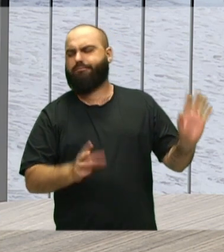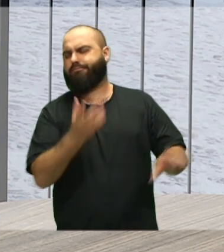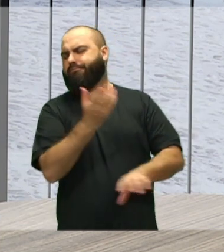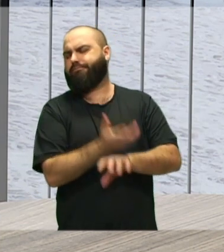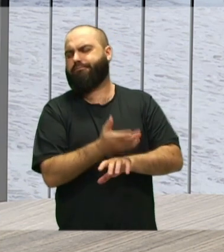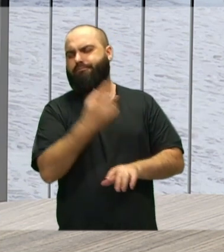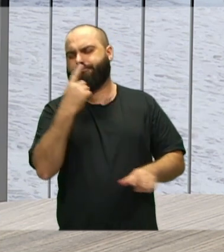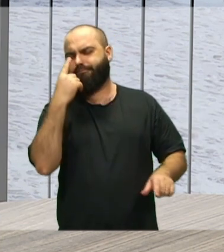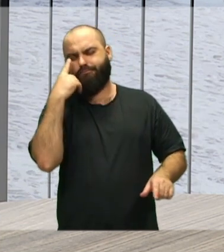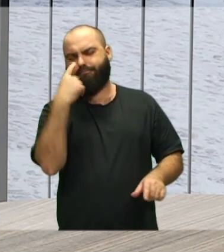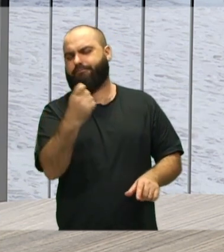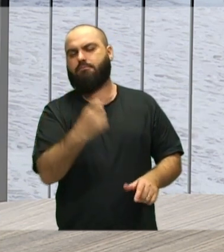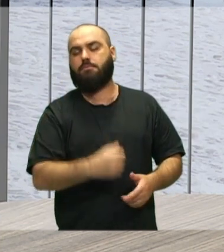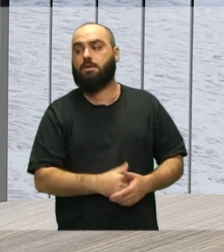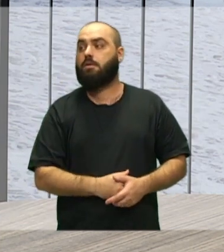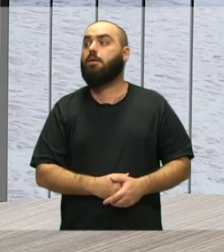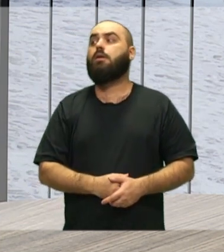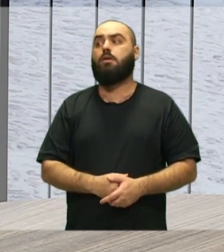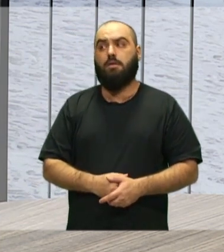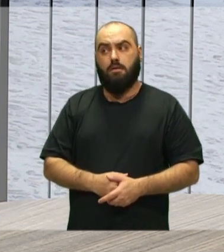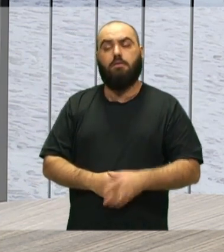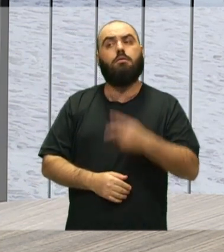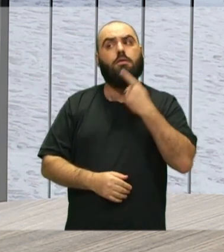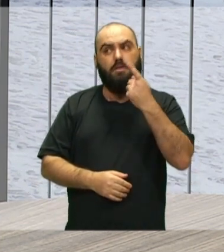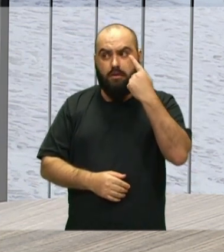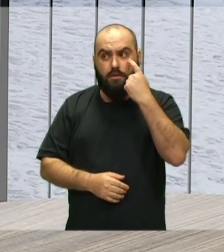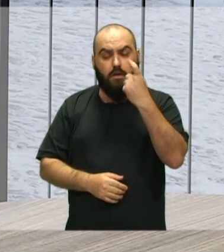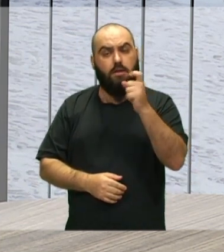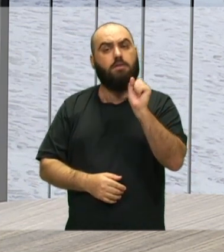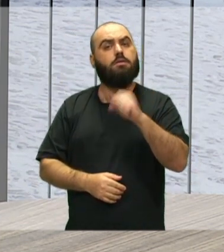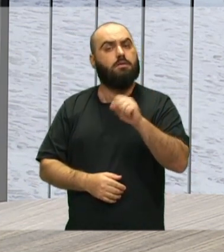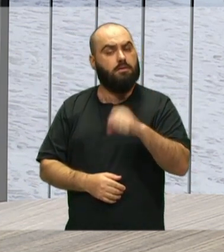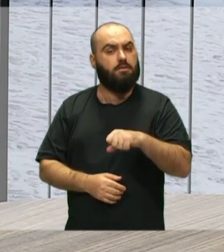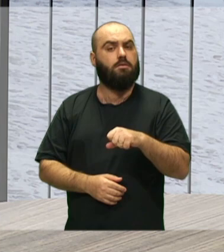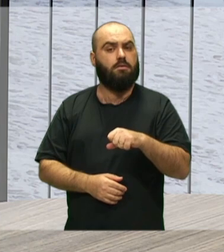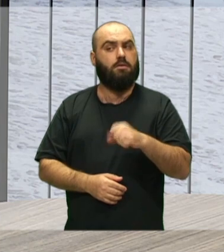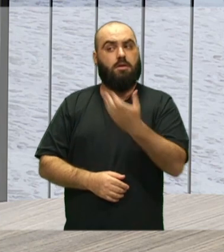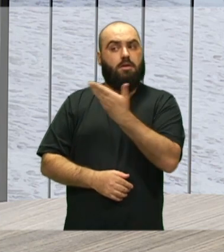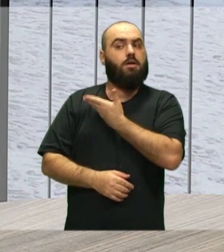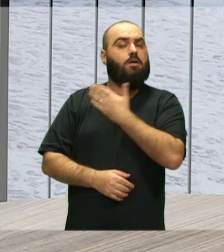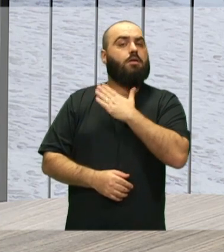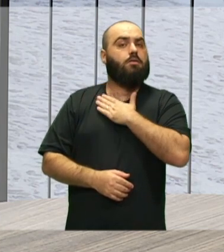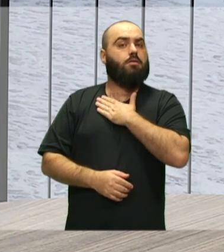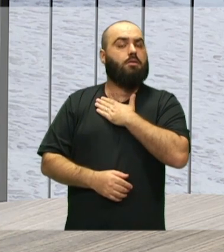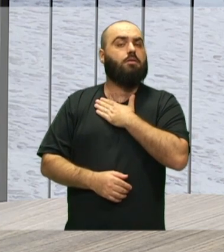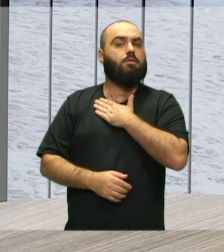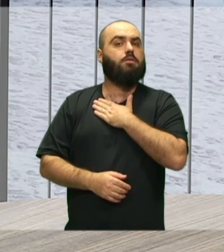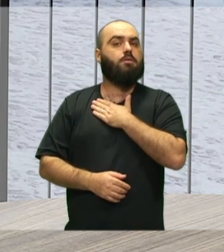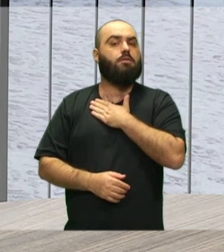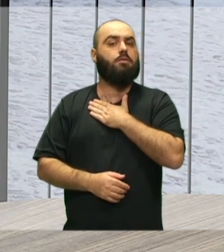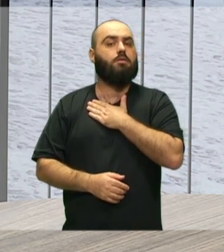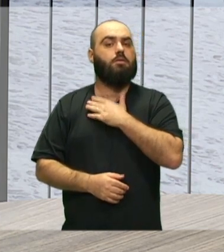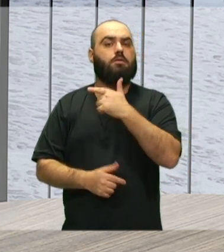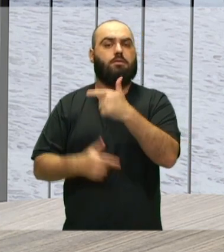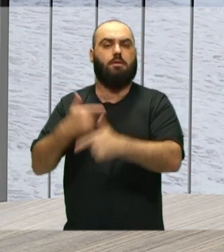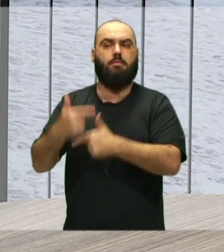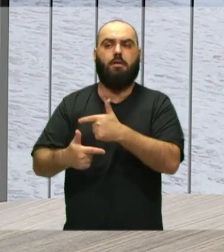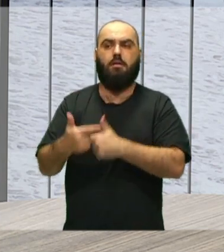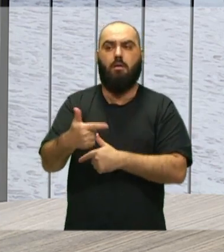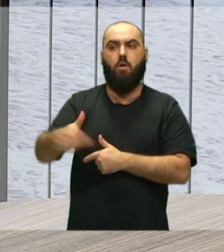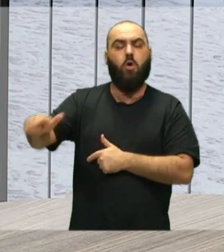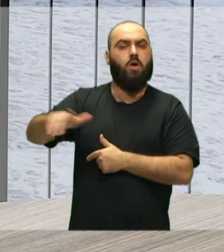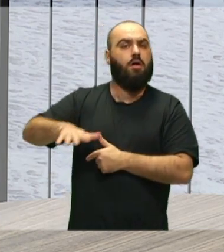digo, interessa, não só para concurseiro, não só para o exame da ordem. Tinha um amigo meu, trabalha em outra área